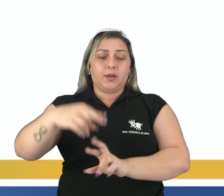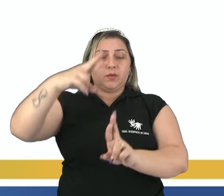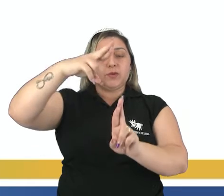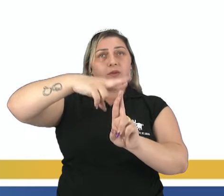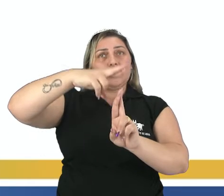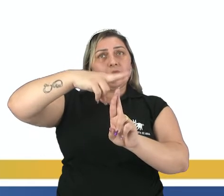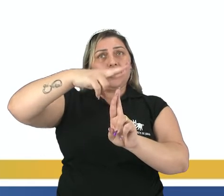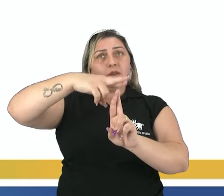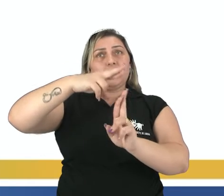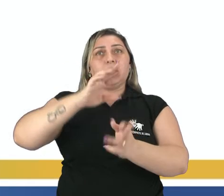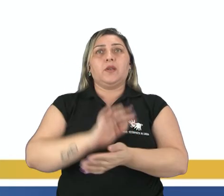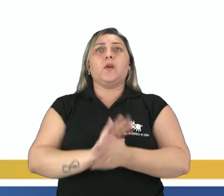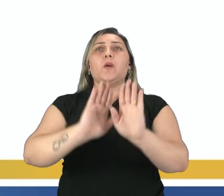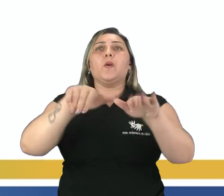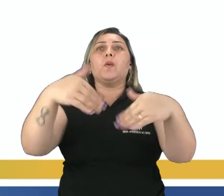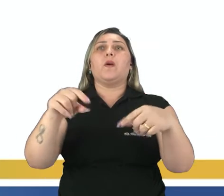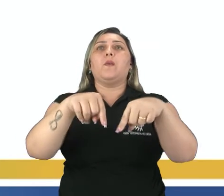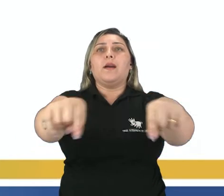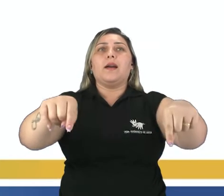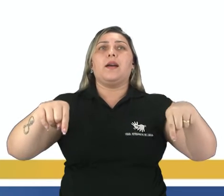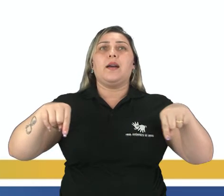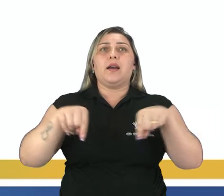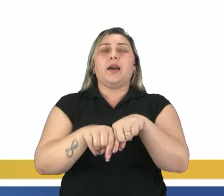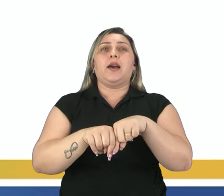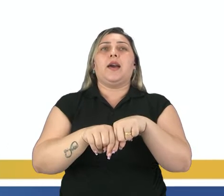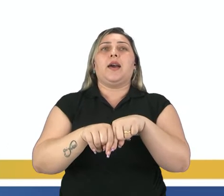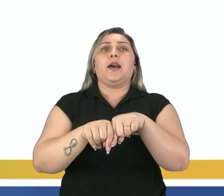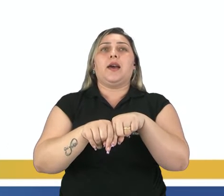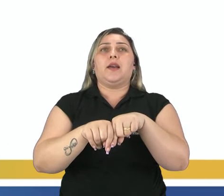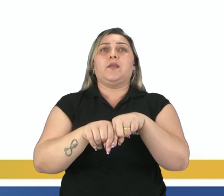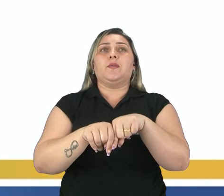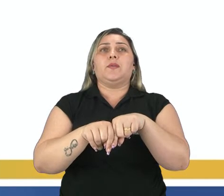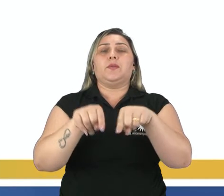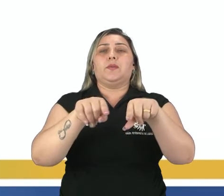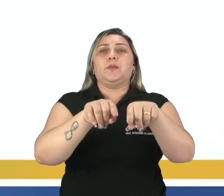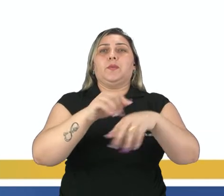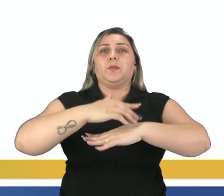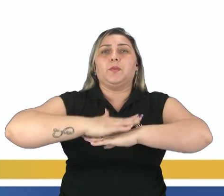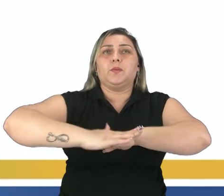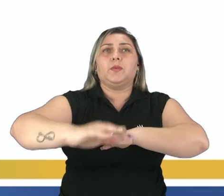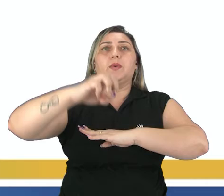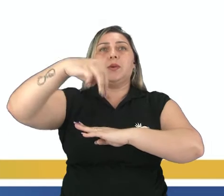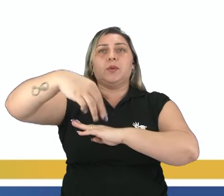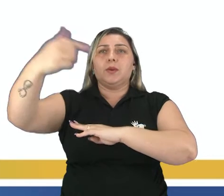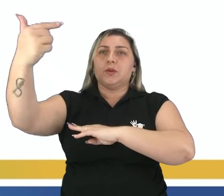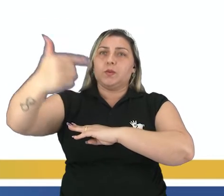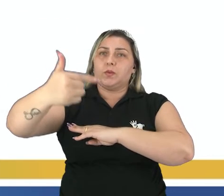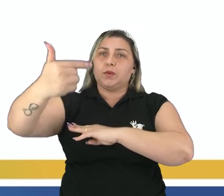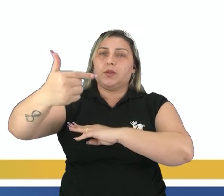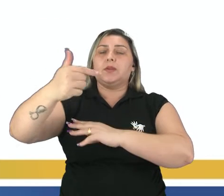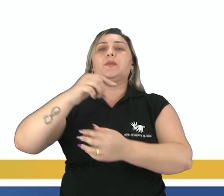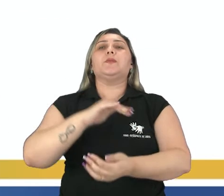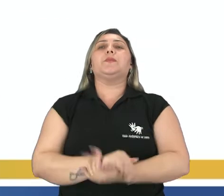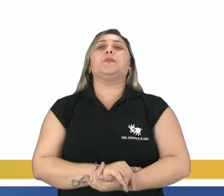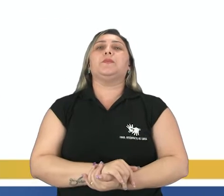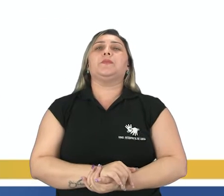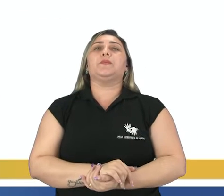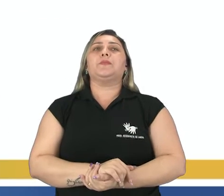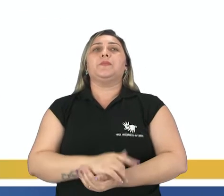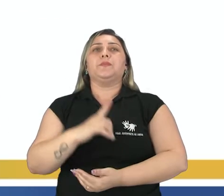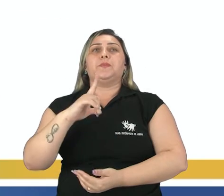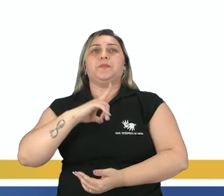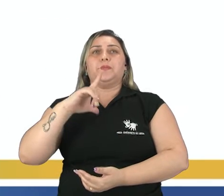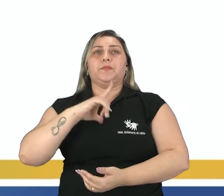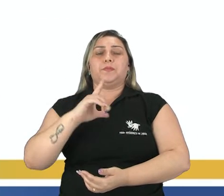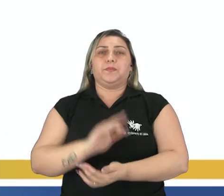1,5 metro de raio, qual será a área da sua superfície em metros quadrados? Então nós